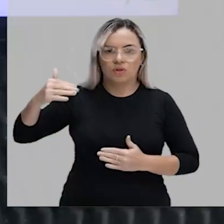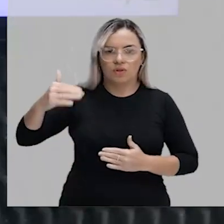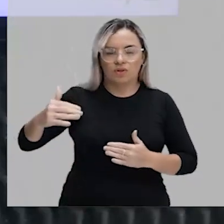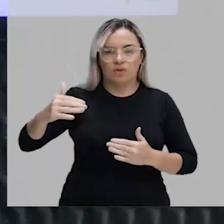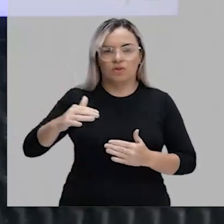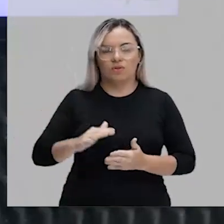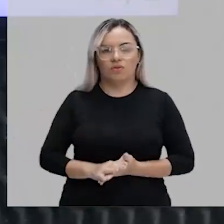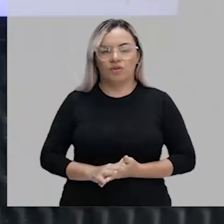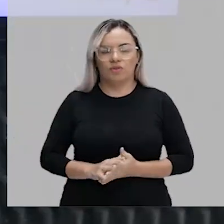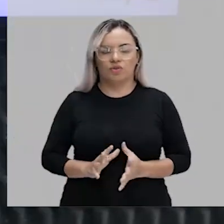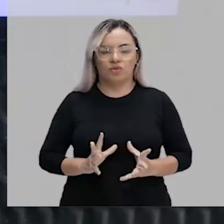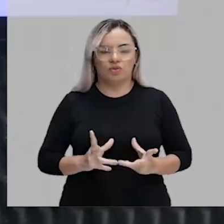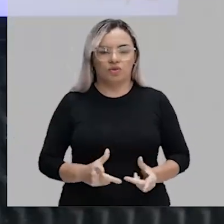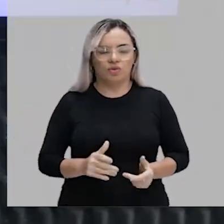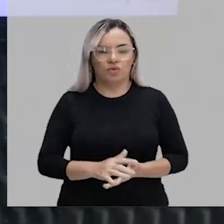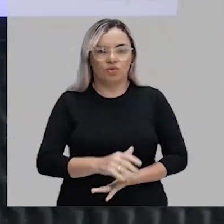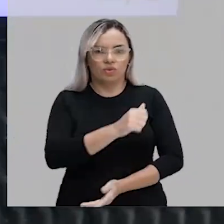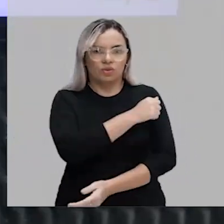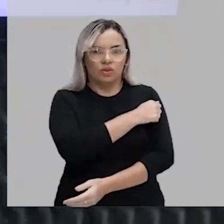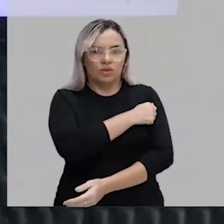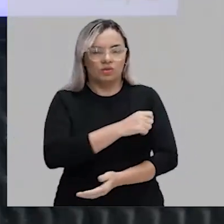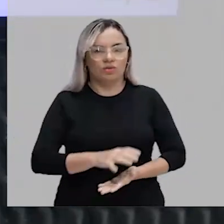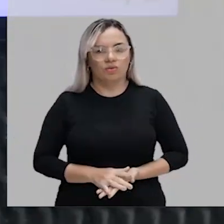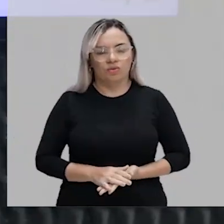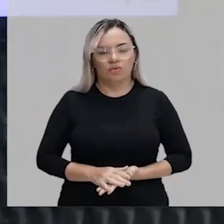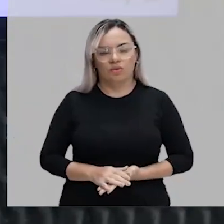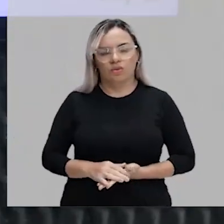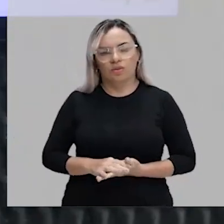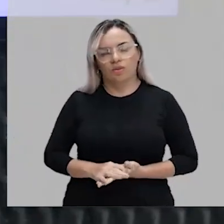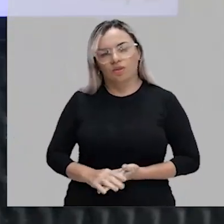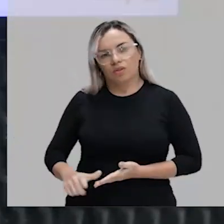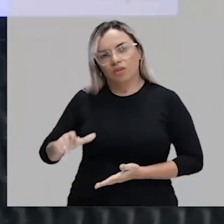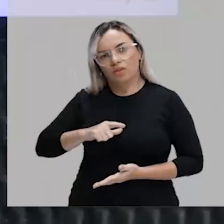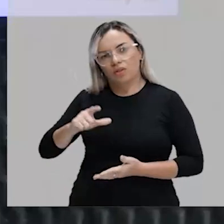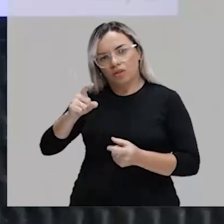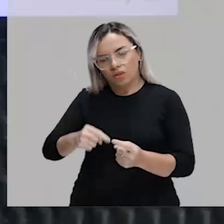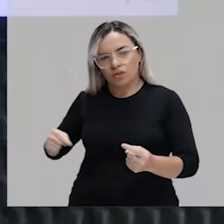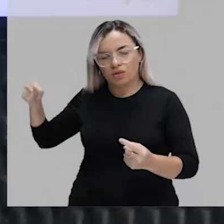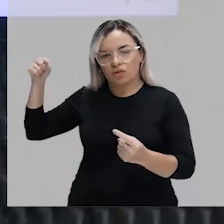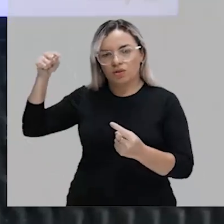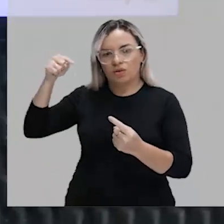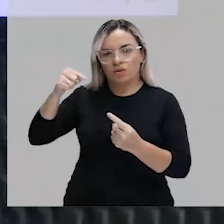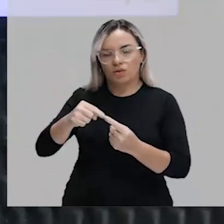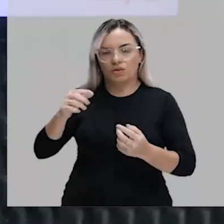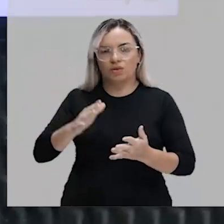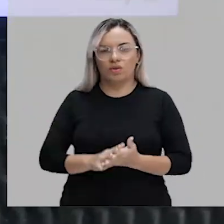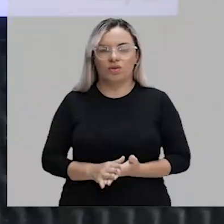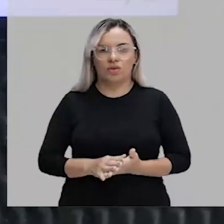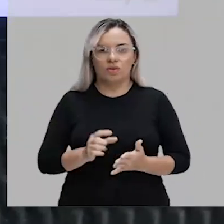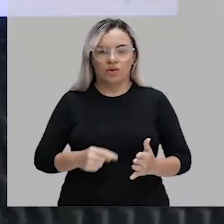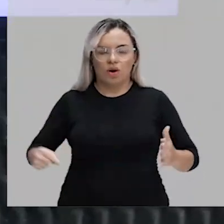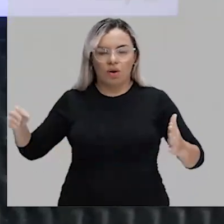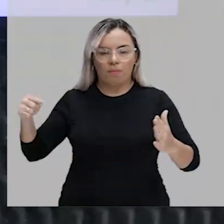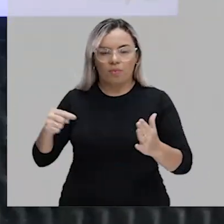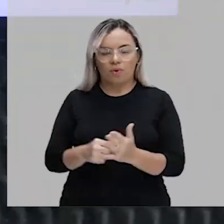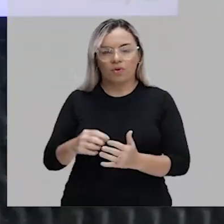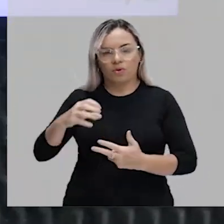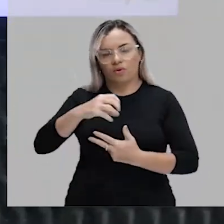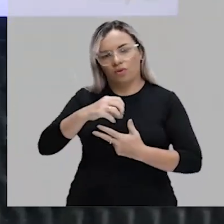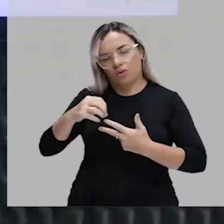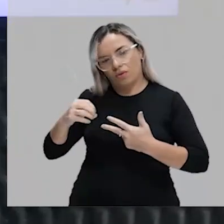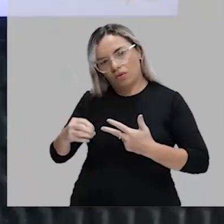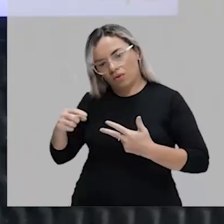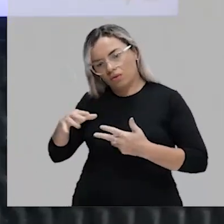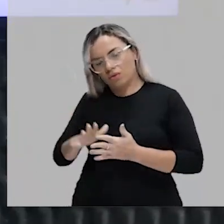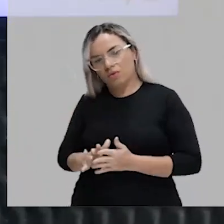você vai estar. Então, se tu tem uma meta, tá, para te atingir uma determinada pontuação no Enem, se você estiver acompanhando a gente